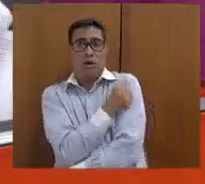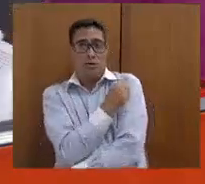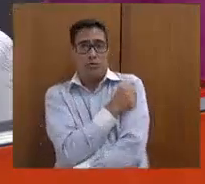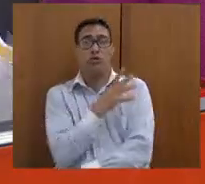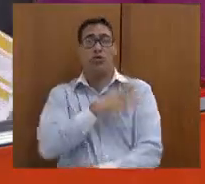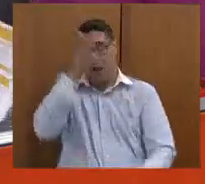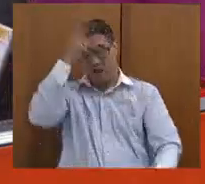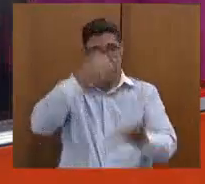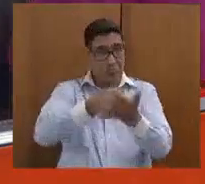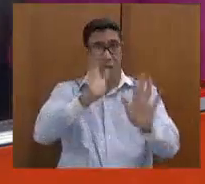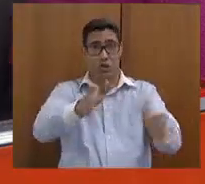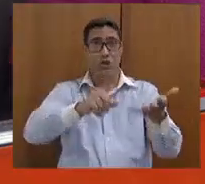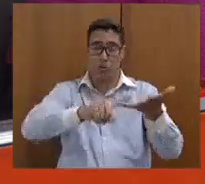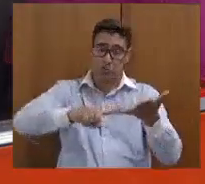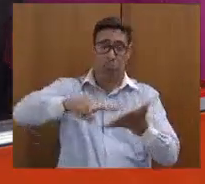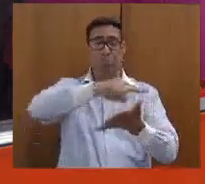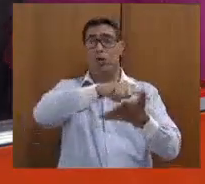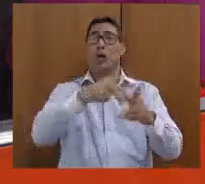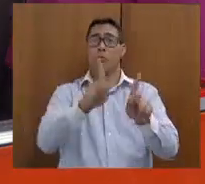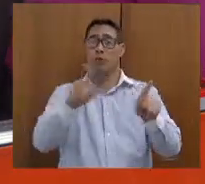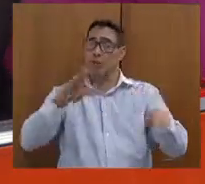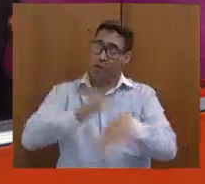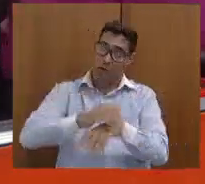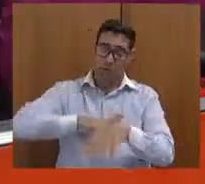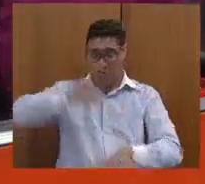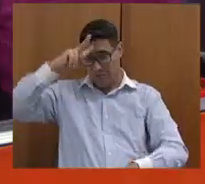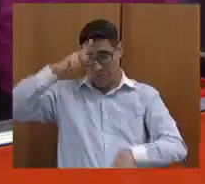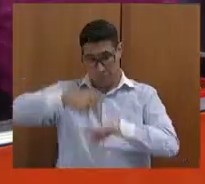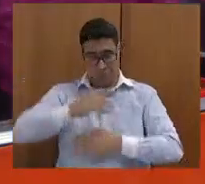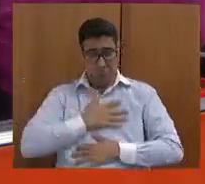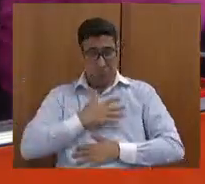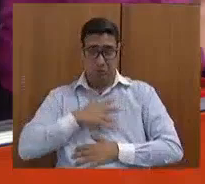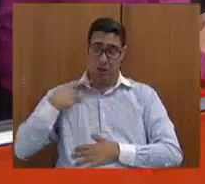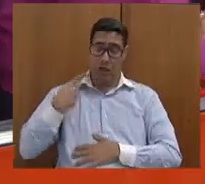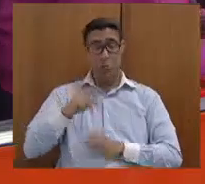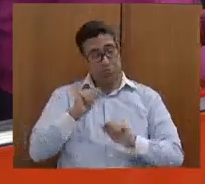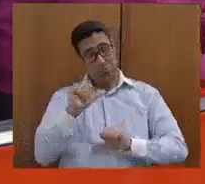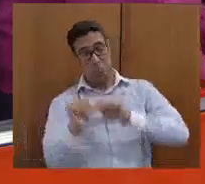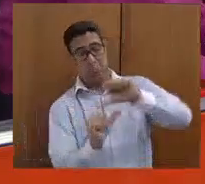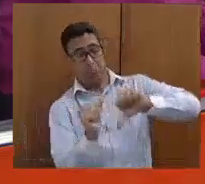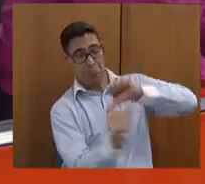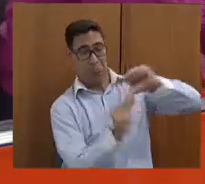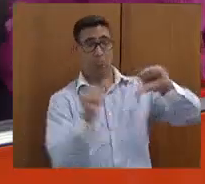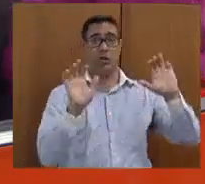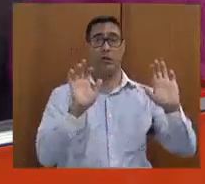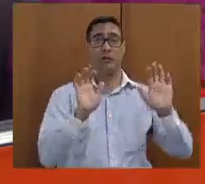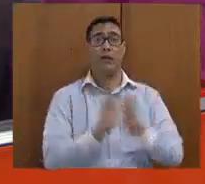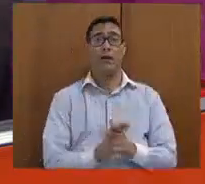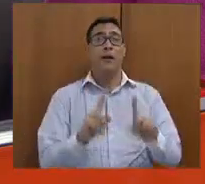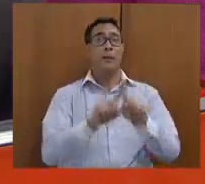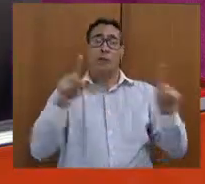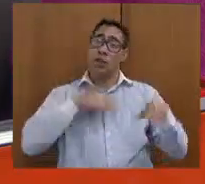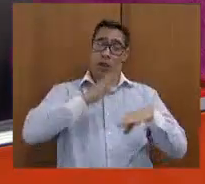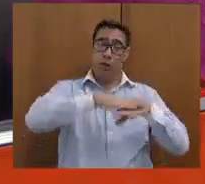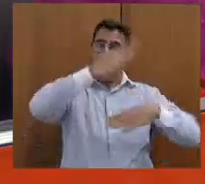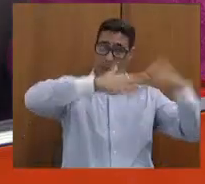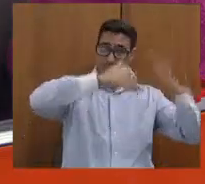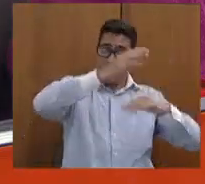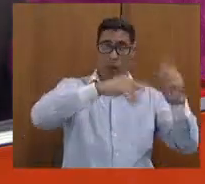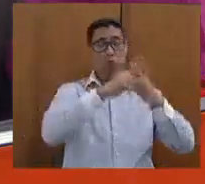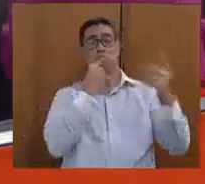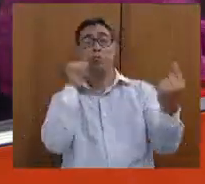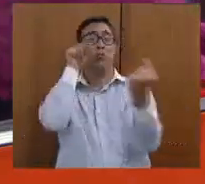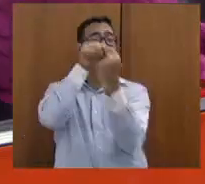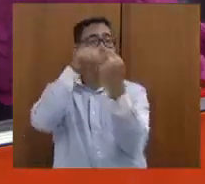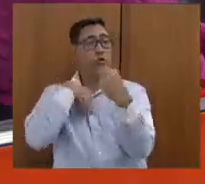definidos e que o professor dentro da sua autonomia ele pode alterar mas aqui estão as habilidades o